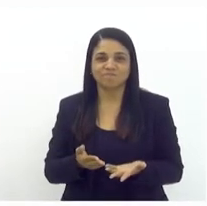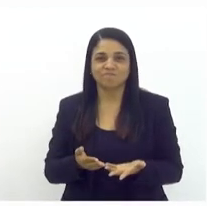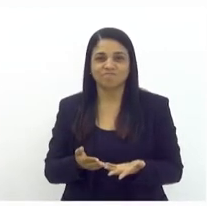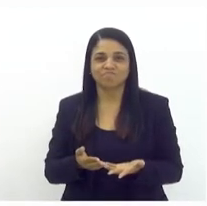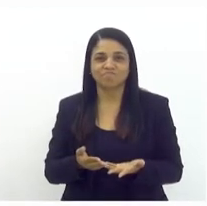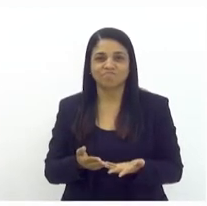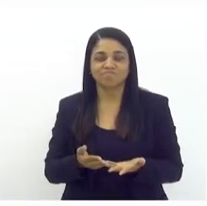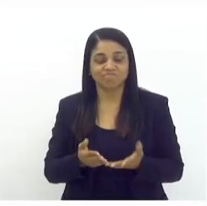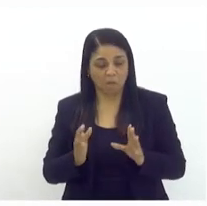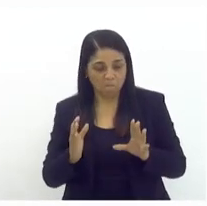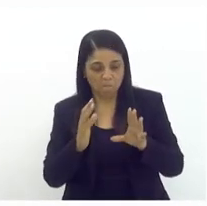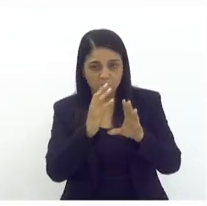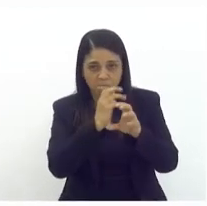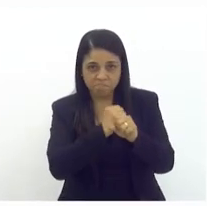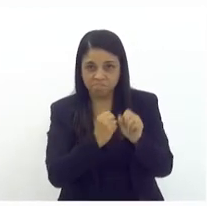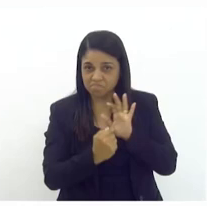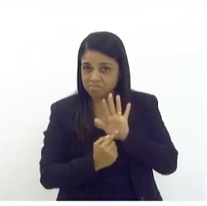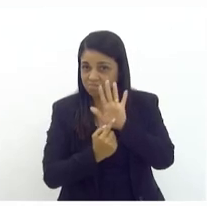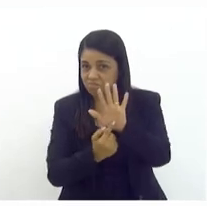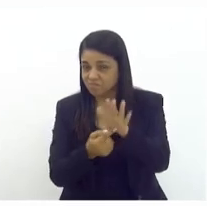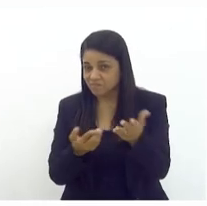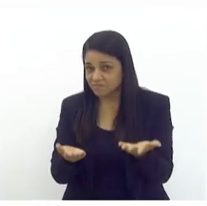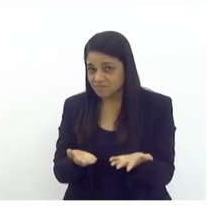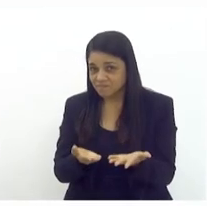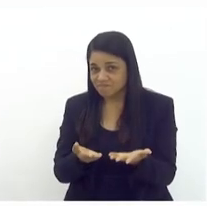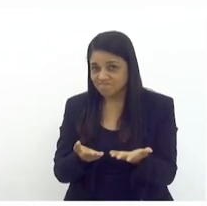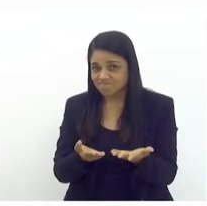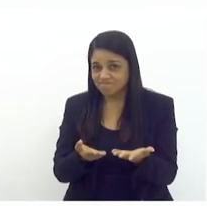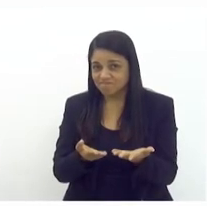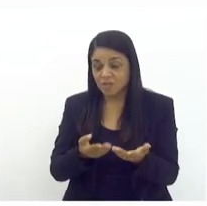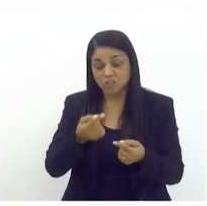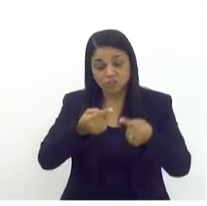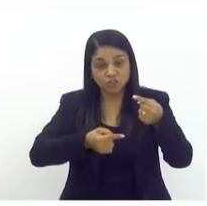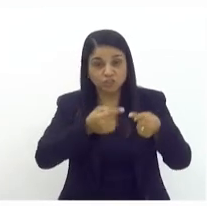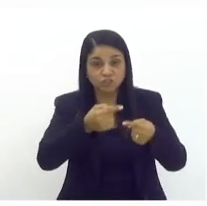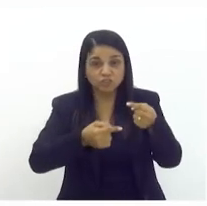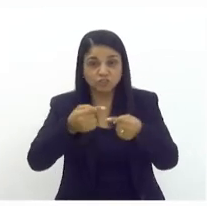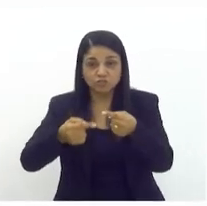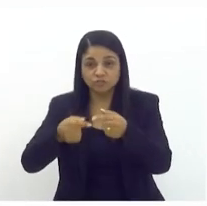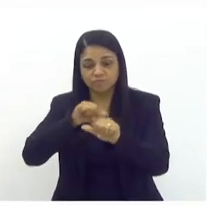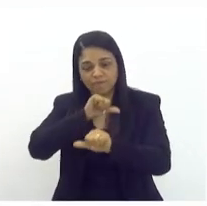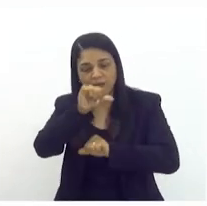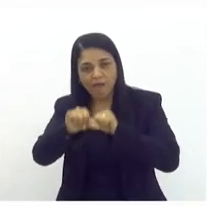com essas que a gente mostrou aí que nós estamos aqui discutindo